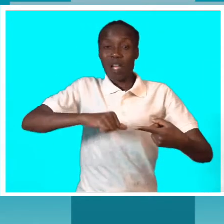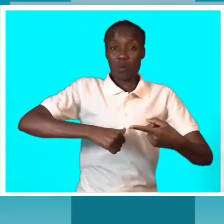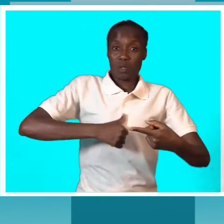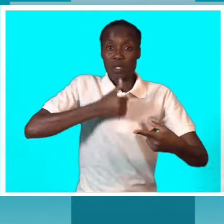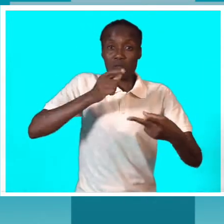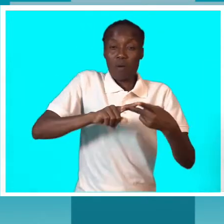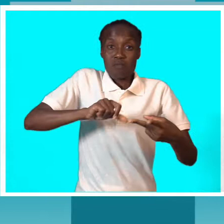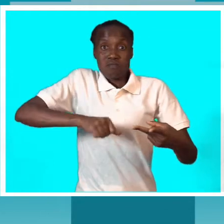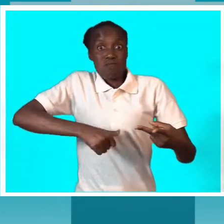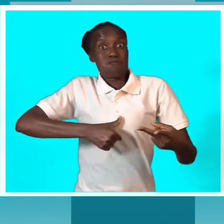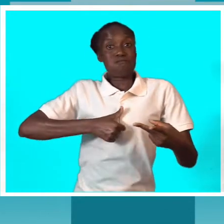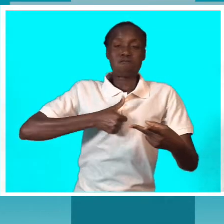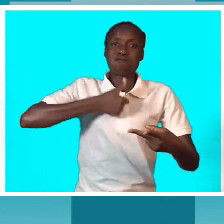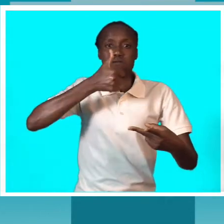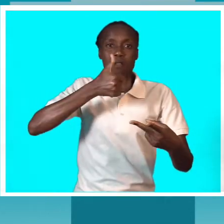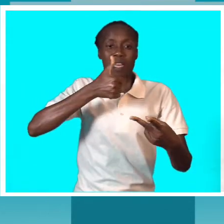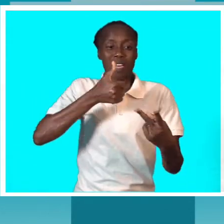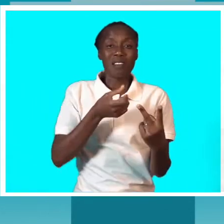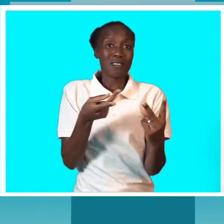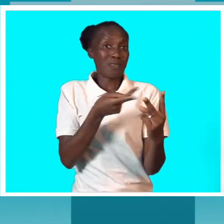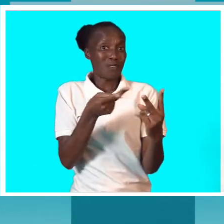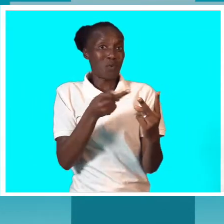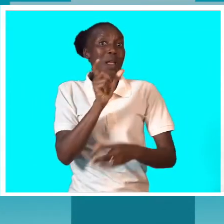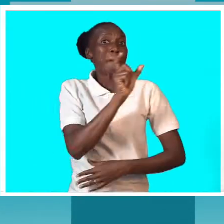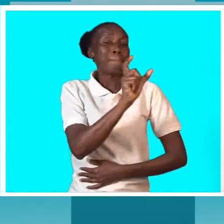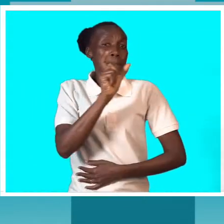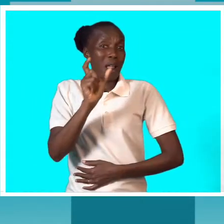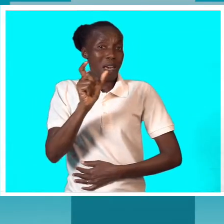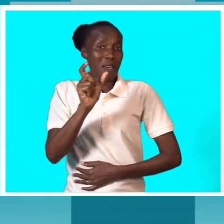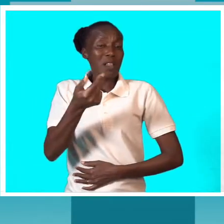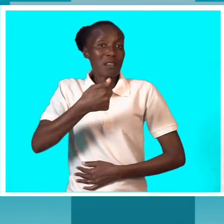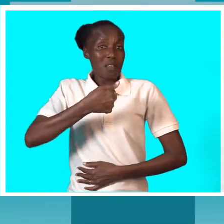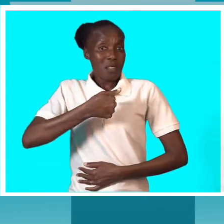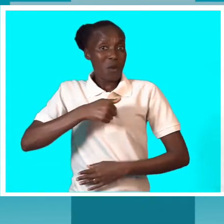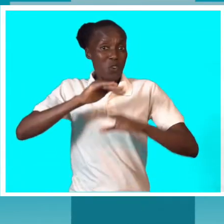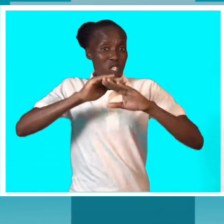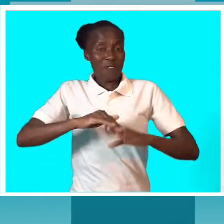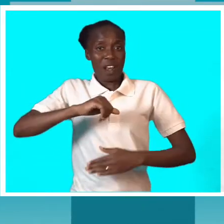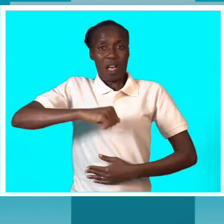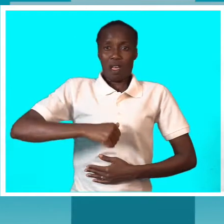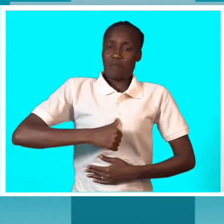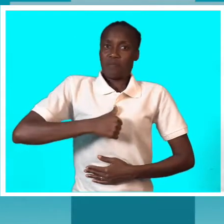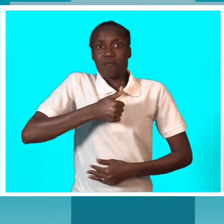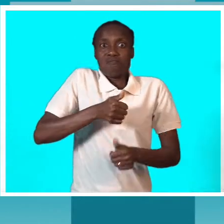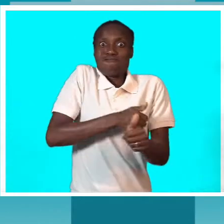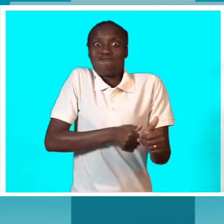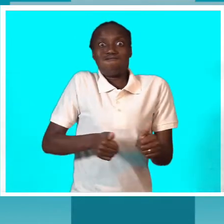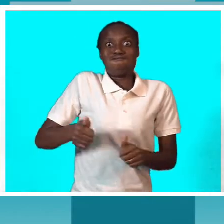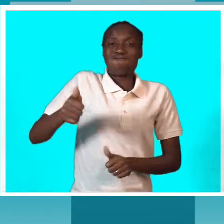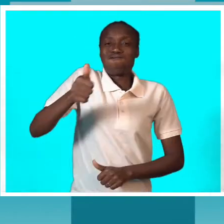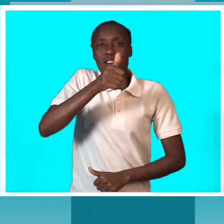seguem. Se eu estiver com uma autoestima alta, significa que eu tenho confiança em mim,